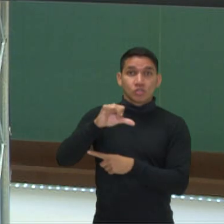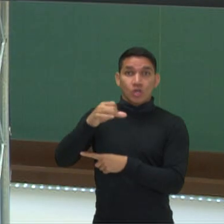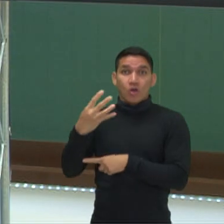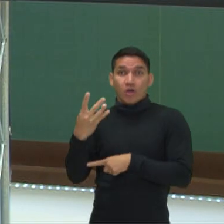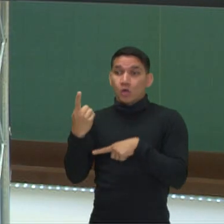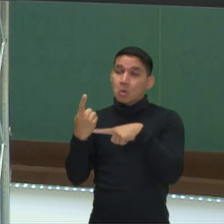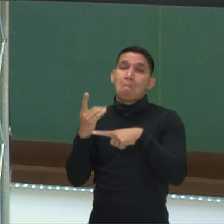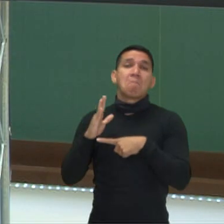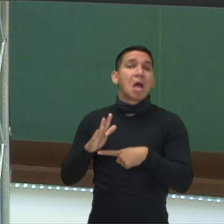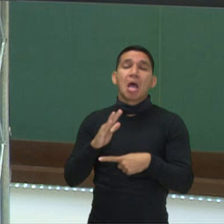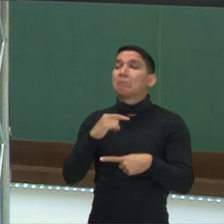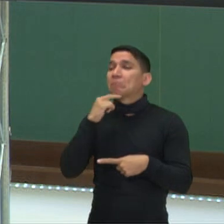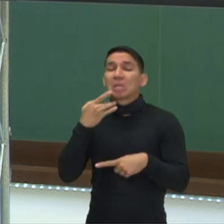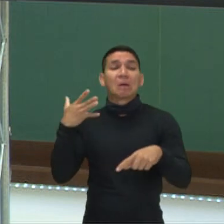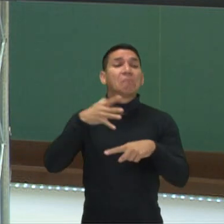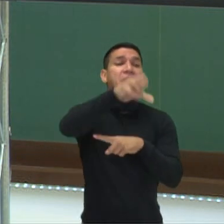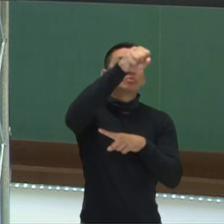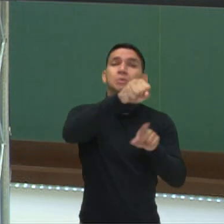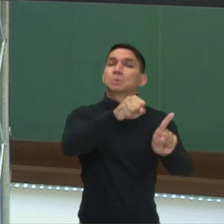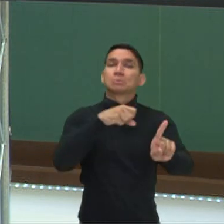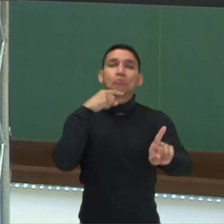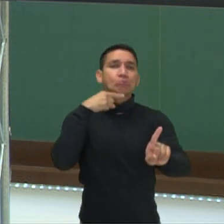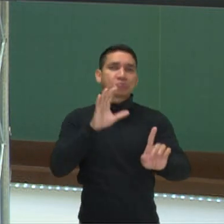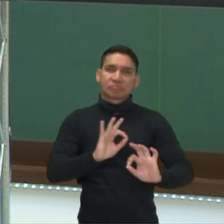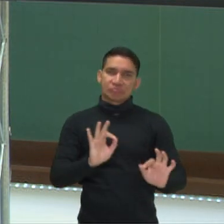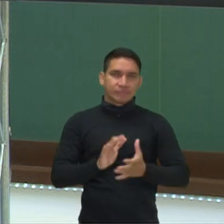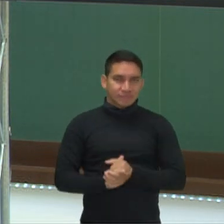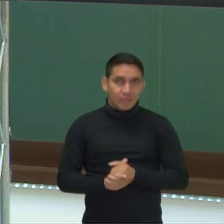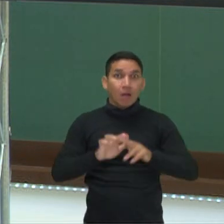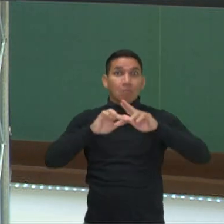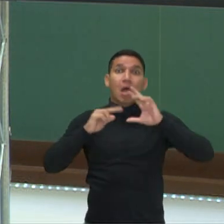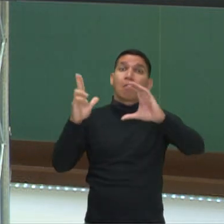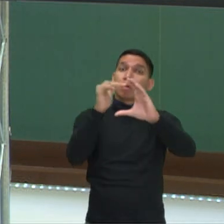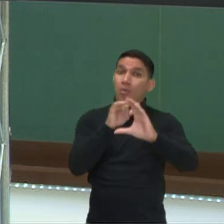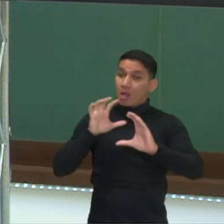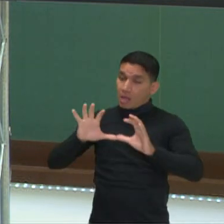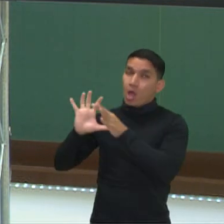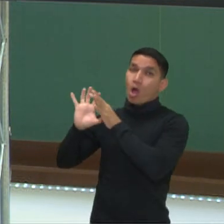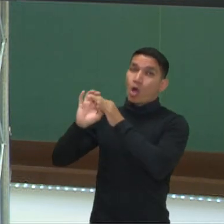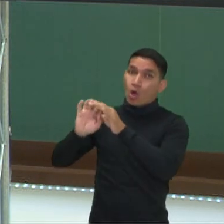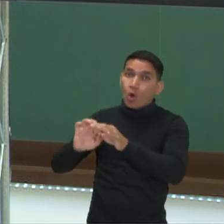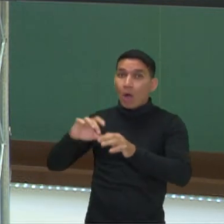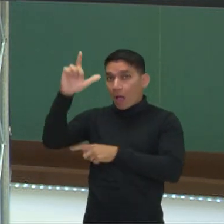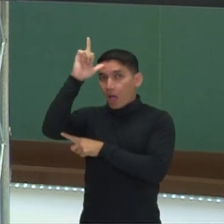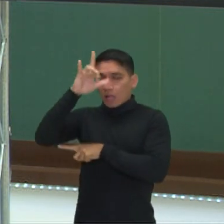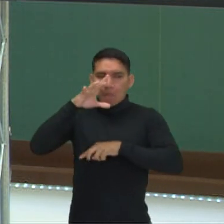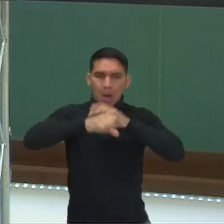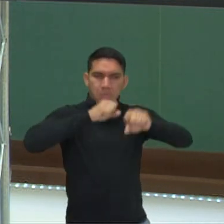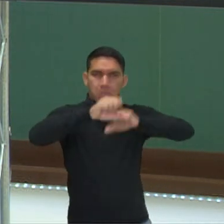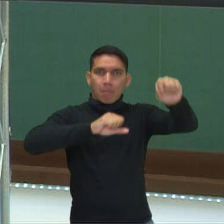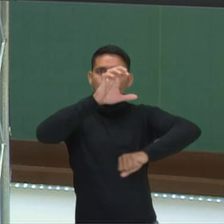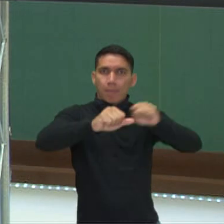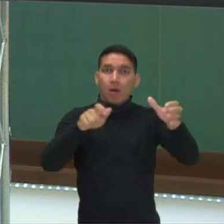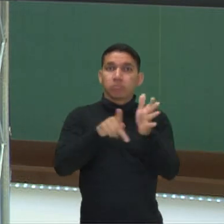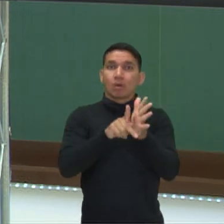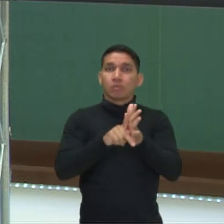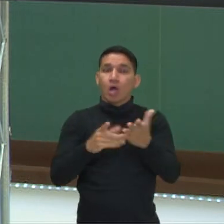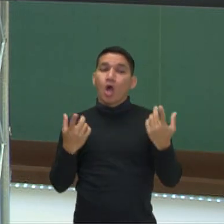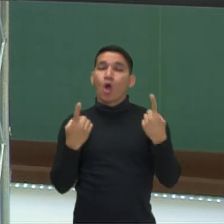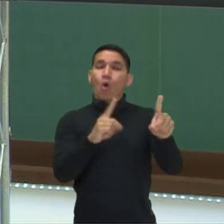não teve sucesso. Mas a charge foi publicada nesse contexto do avanço da Alemanha sobre a